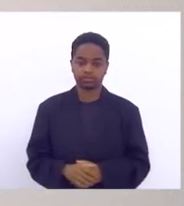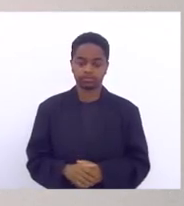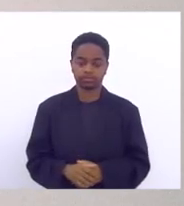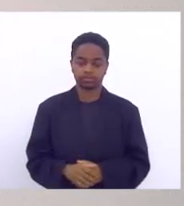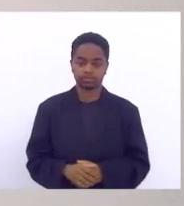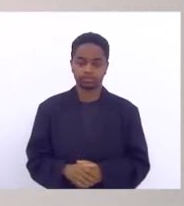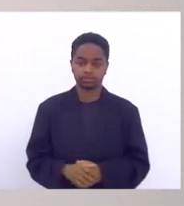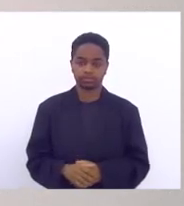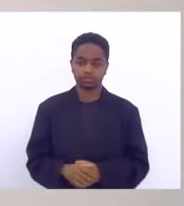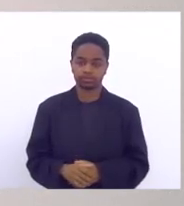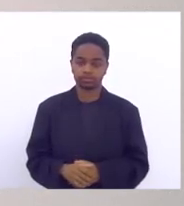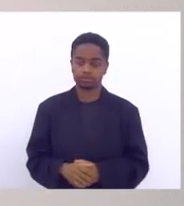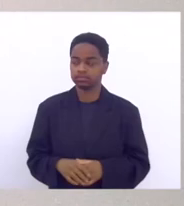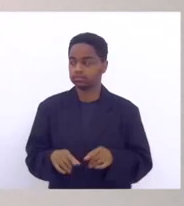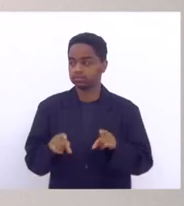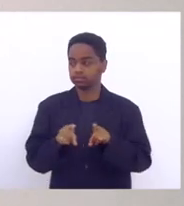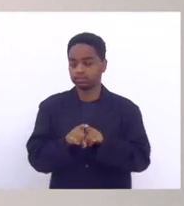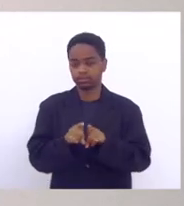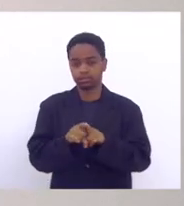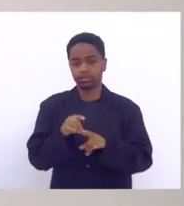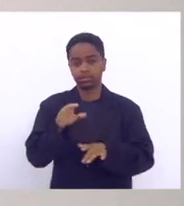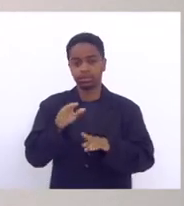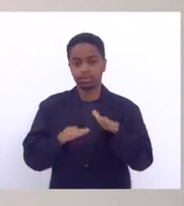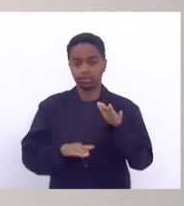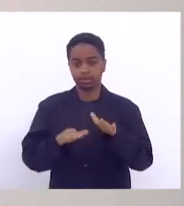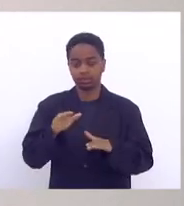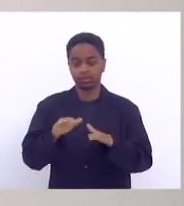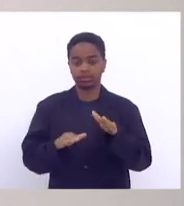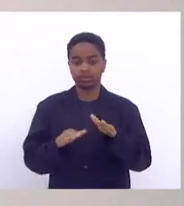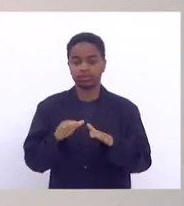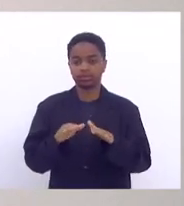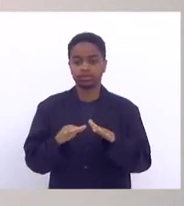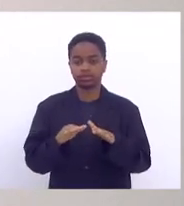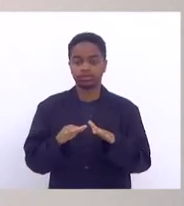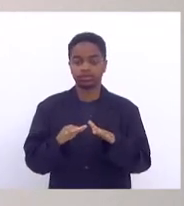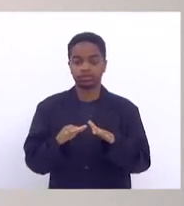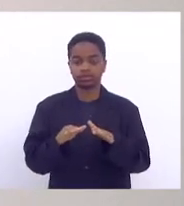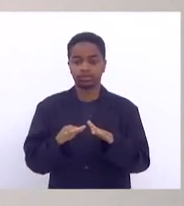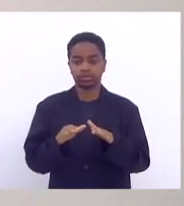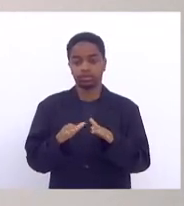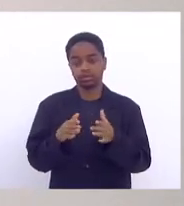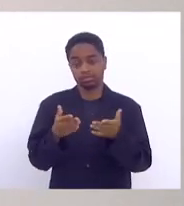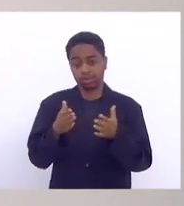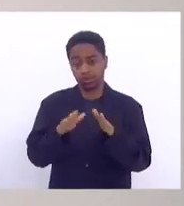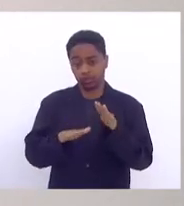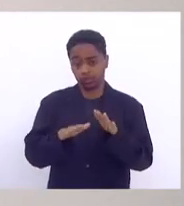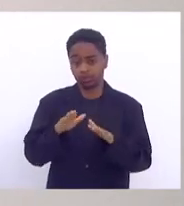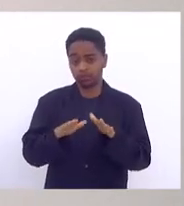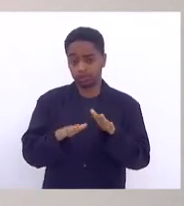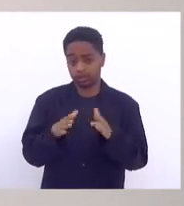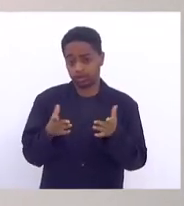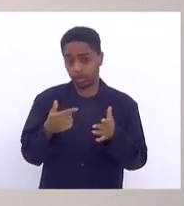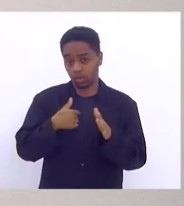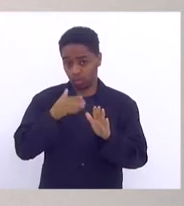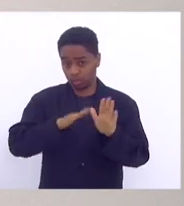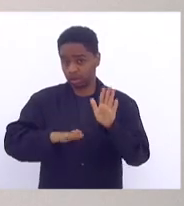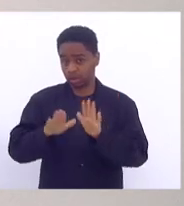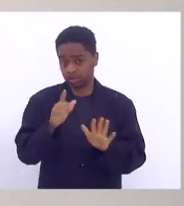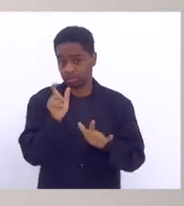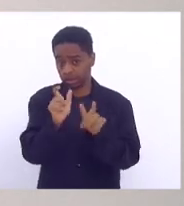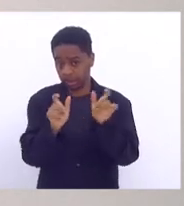é talvez em arroubo da Juventude e talvez tomando cuidado com as